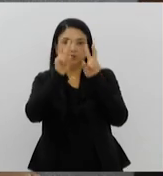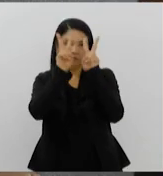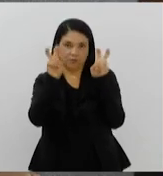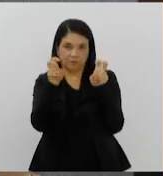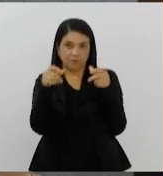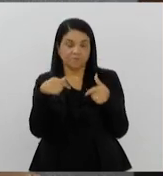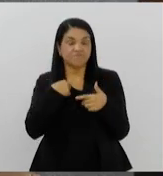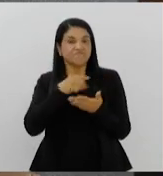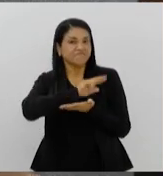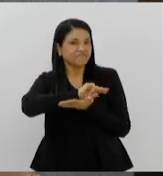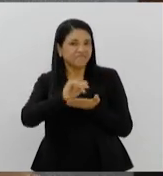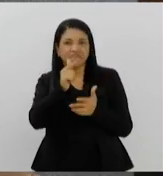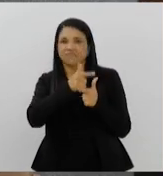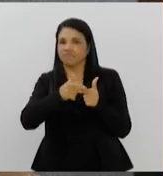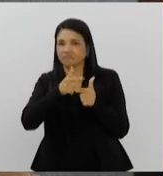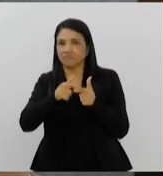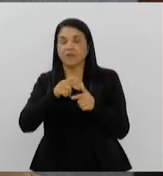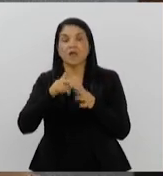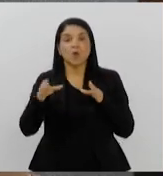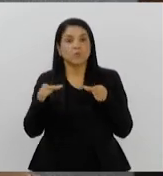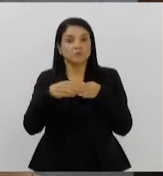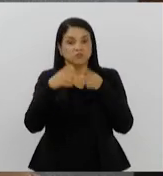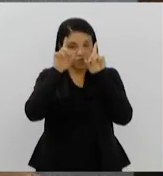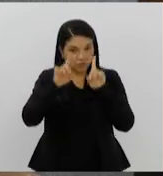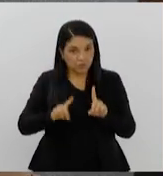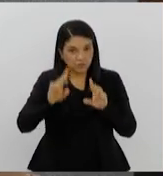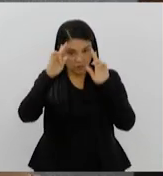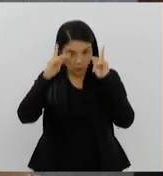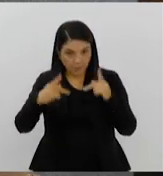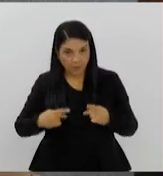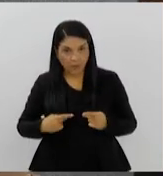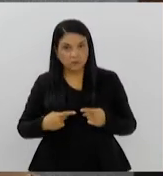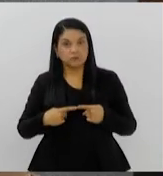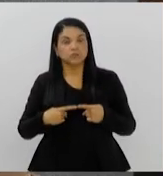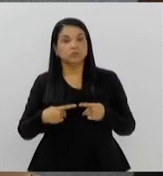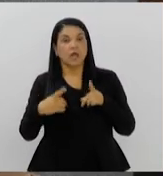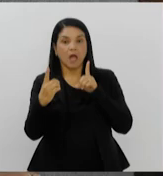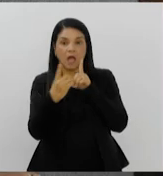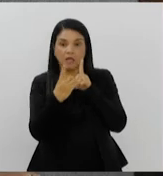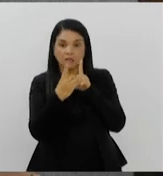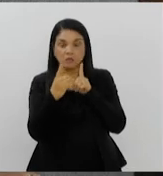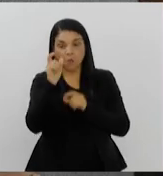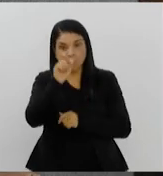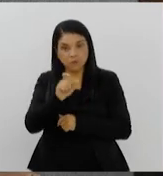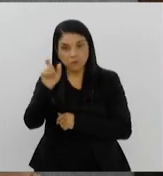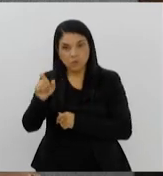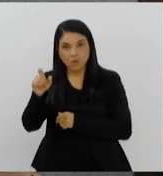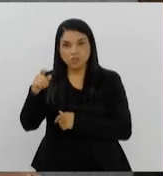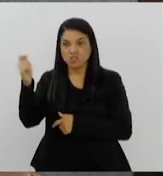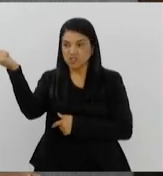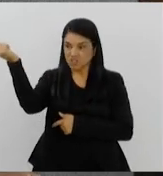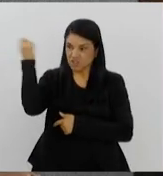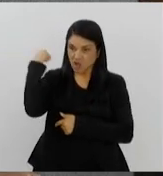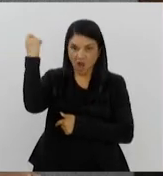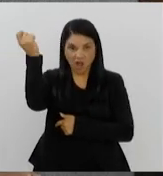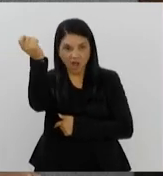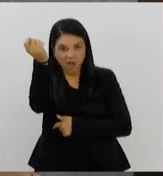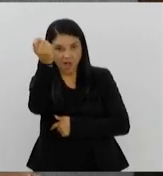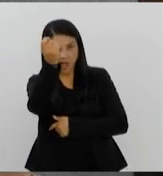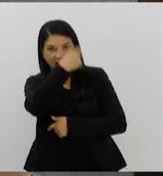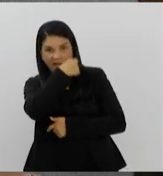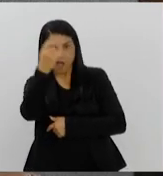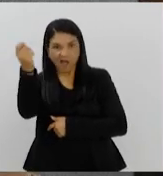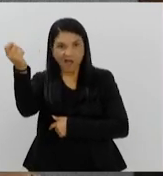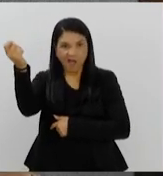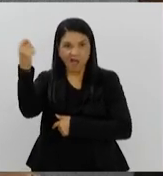são enormes. A nossa Comissão de Direitos Humanos já atendeu o caso de entregadores que foram chicoteados por uma coleira